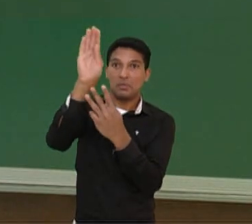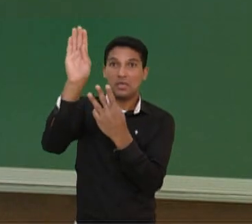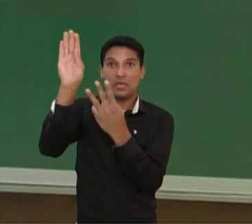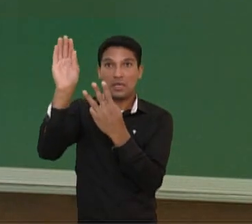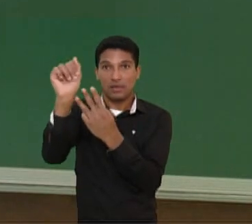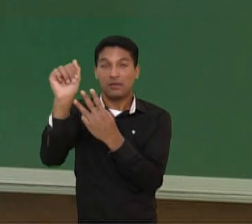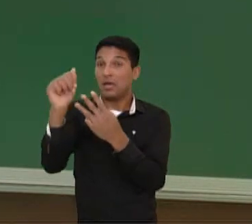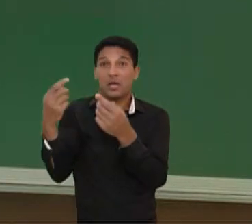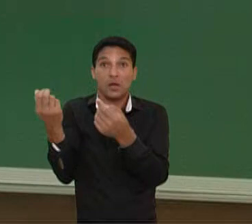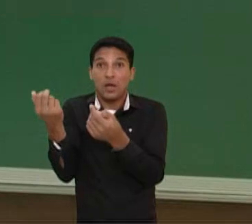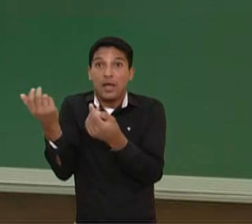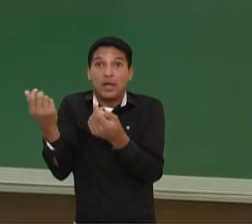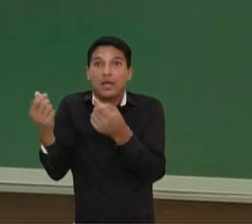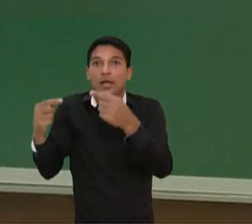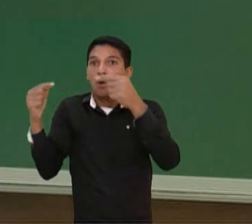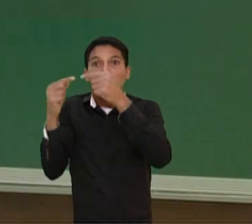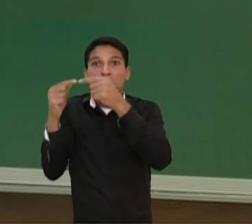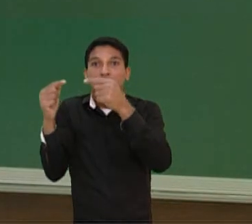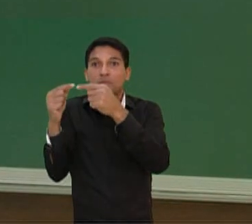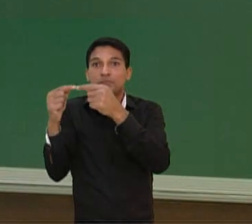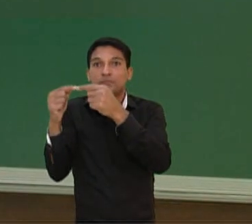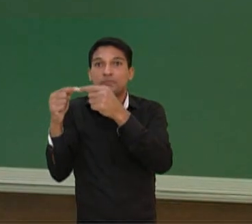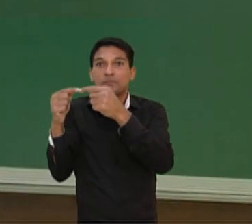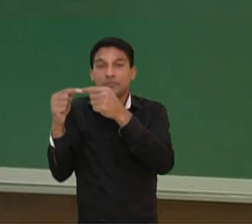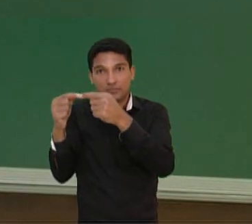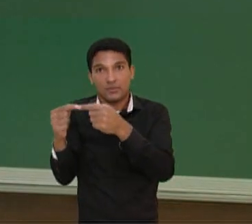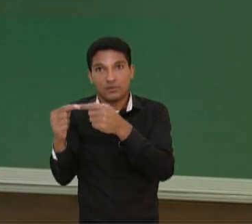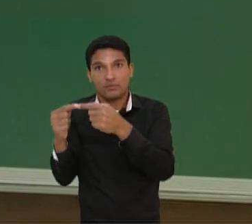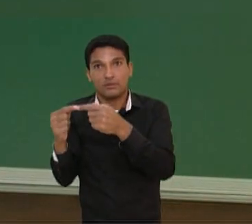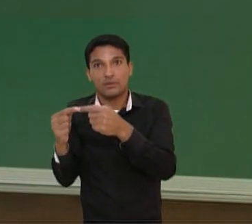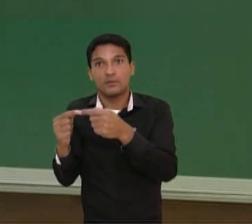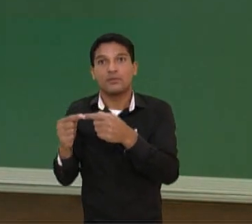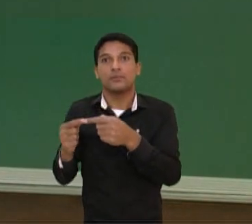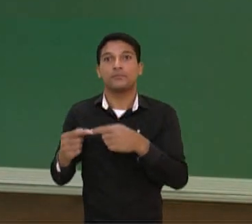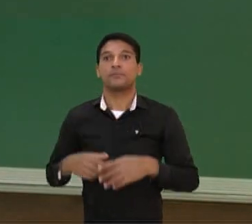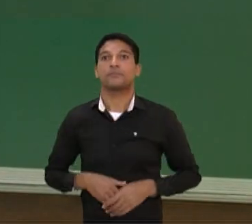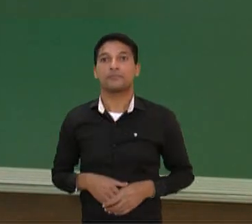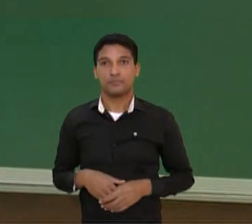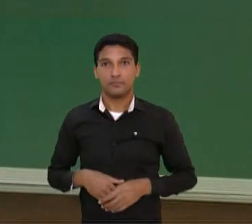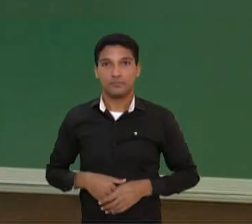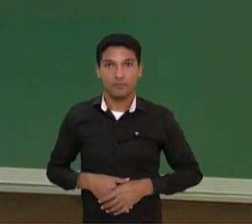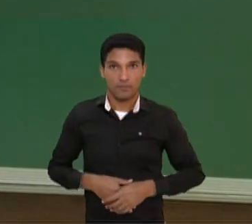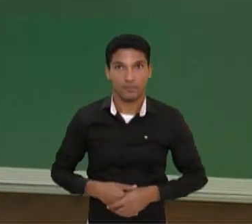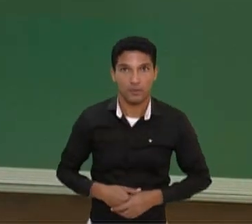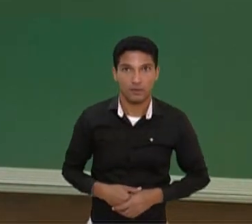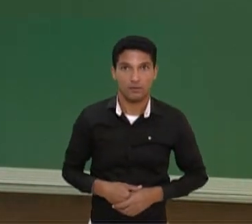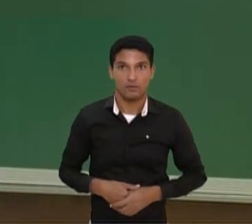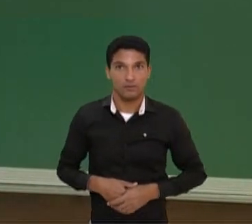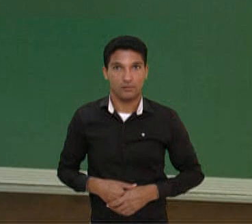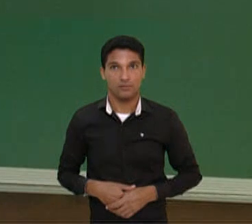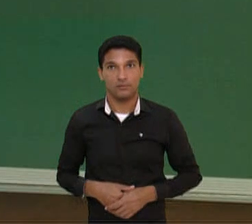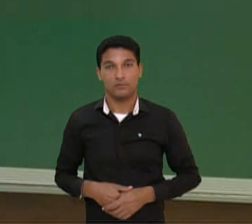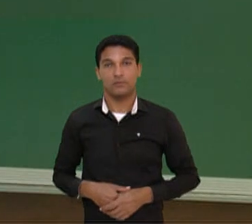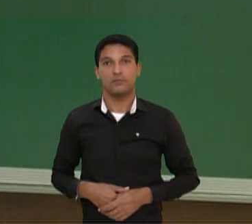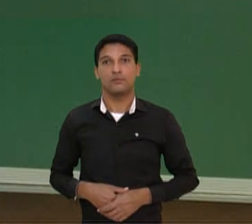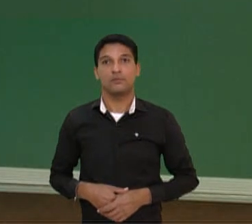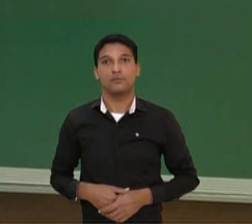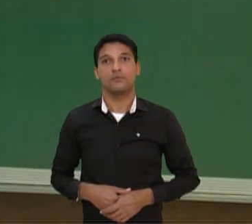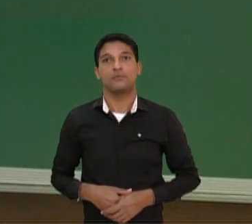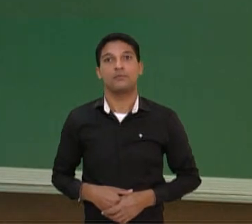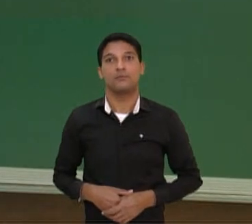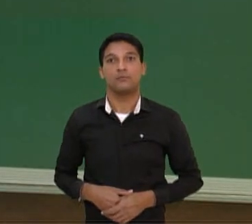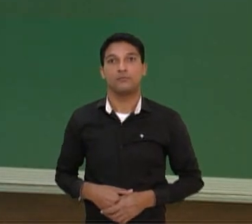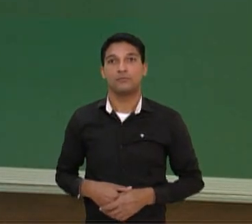importante, eu uso arranjo. Se a ordem não for importante, eu uso combinação. Se a ordem não define um novo conjunto, eu